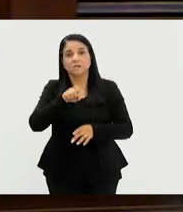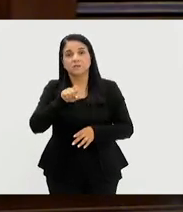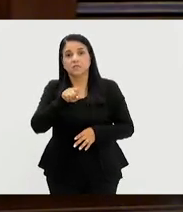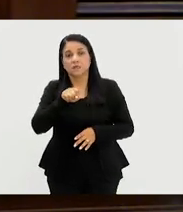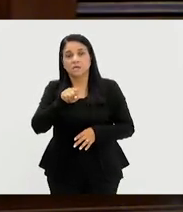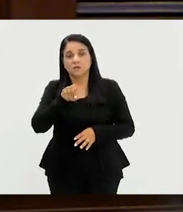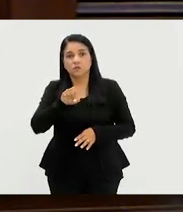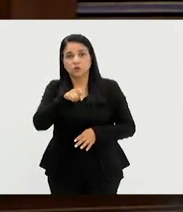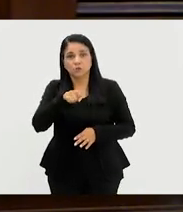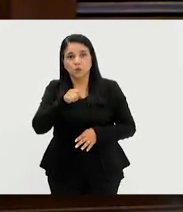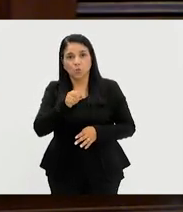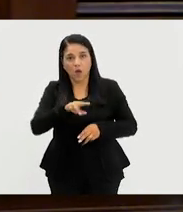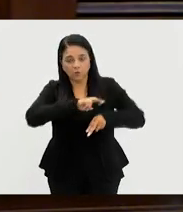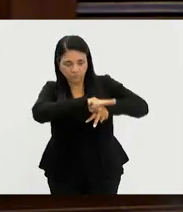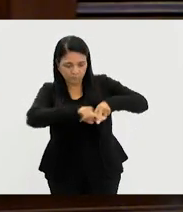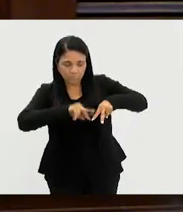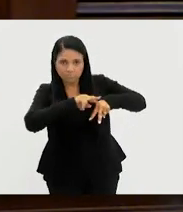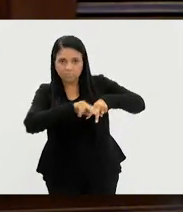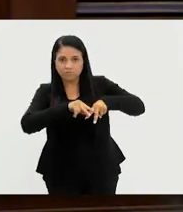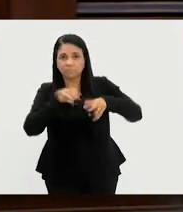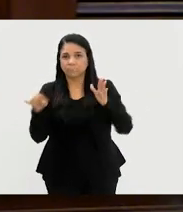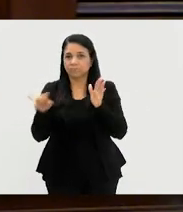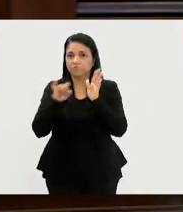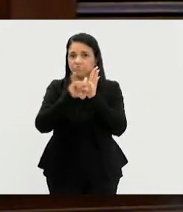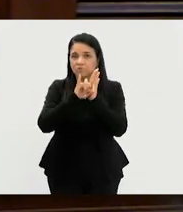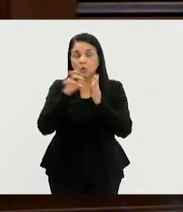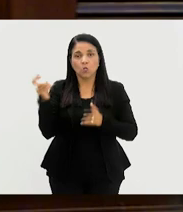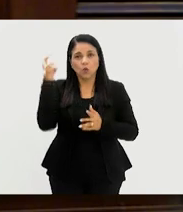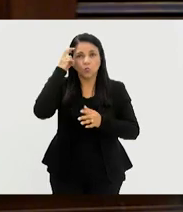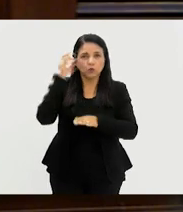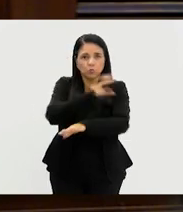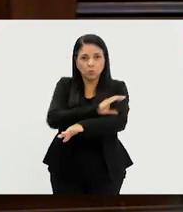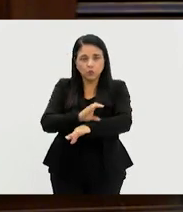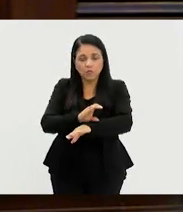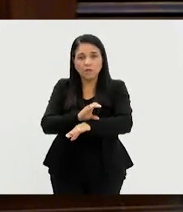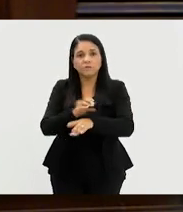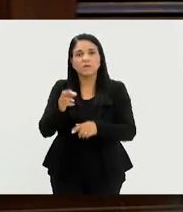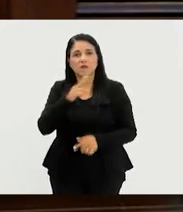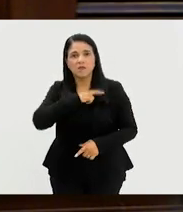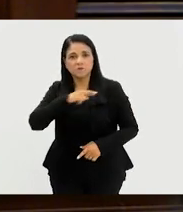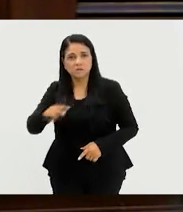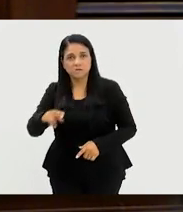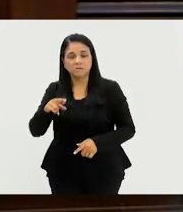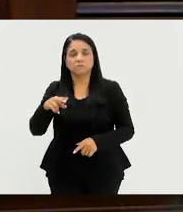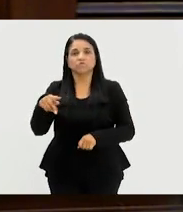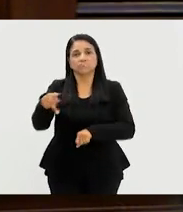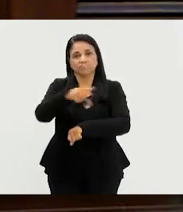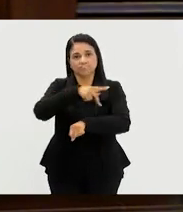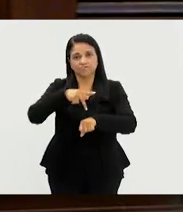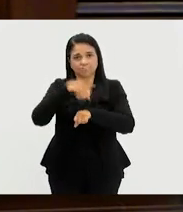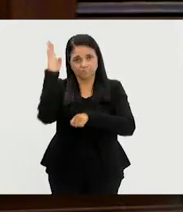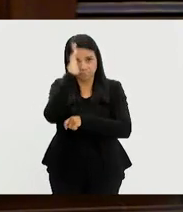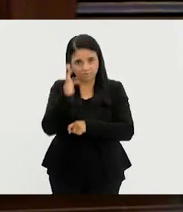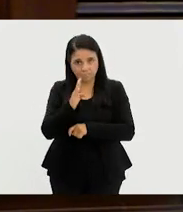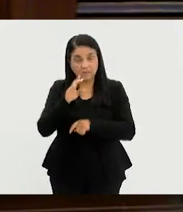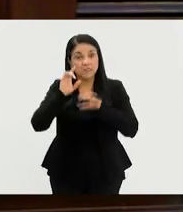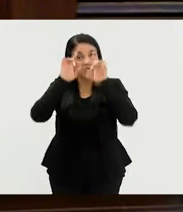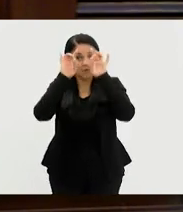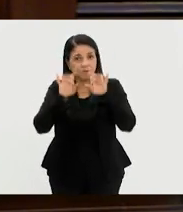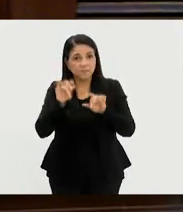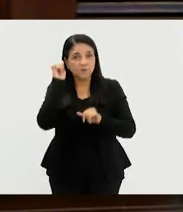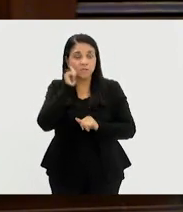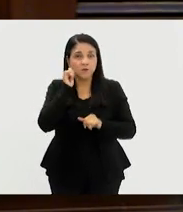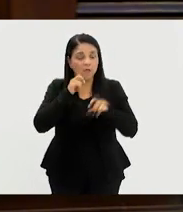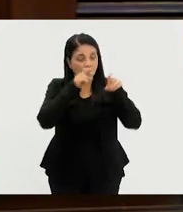gênero, territorialidade, cultura, religião e nacionalidade, em especial para as mulheres do